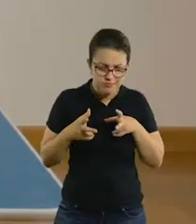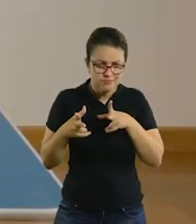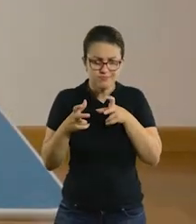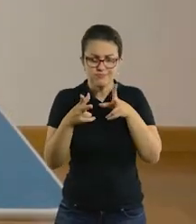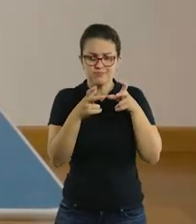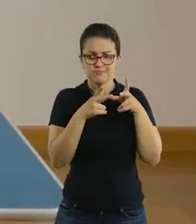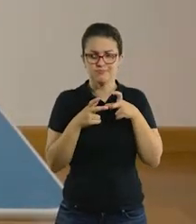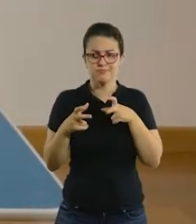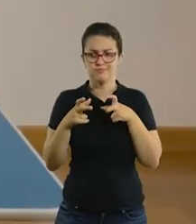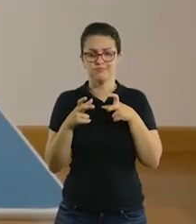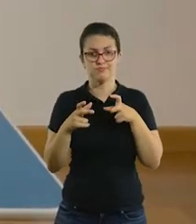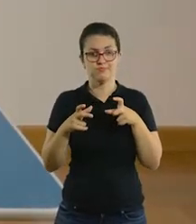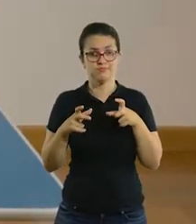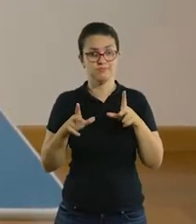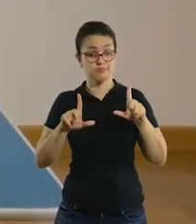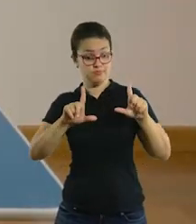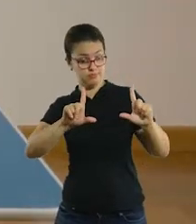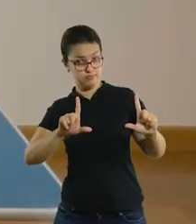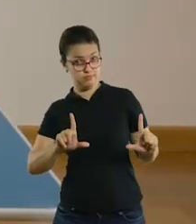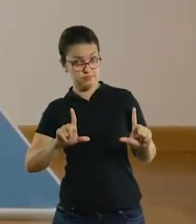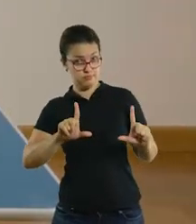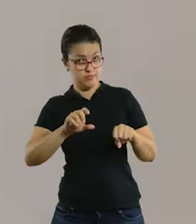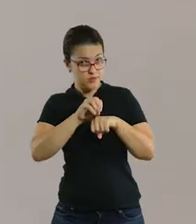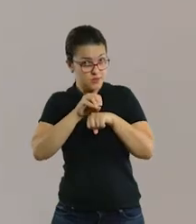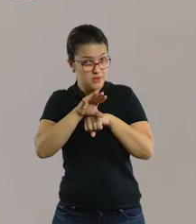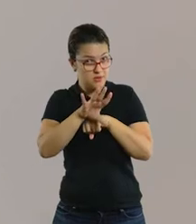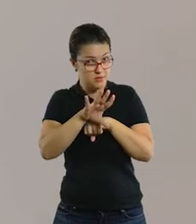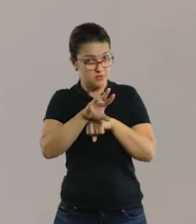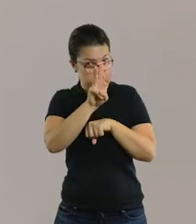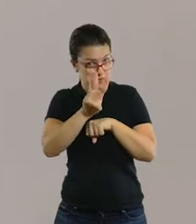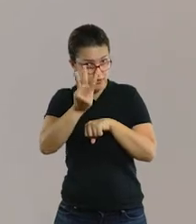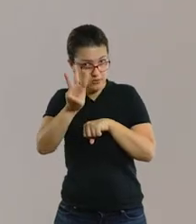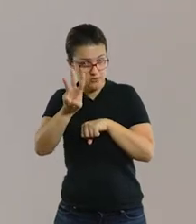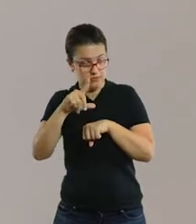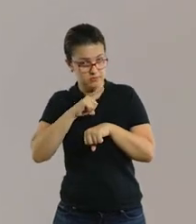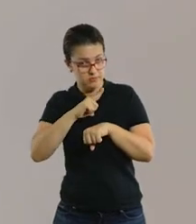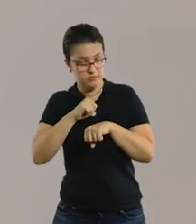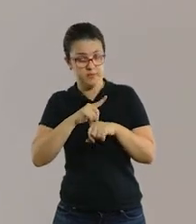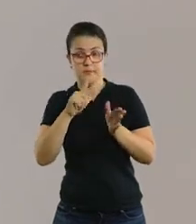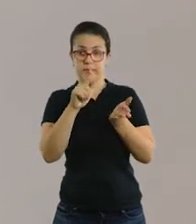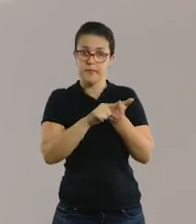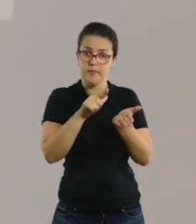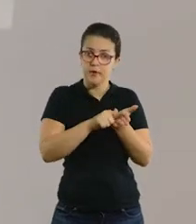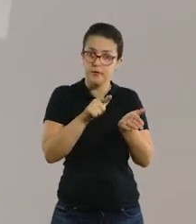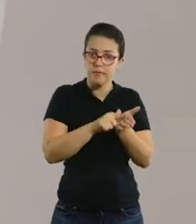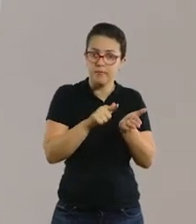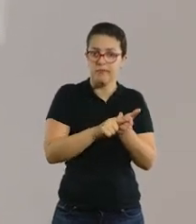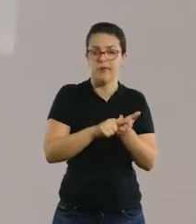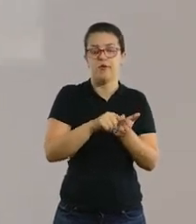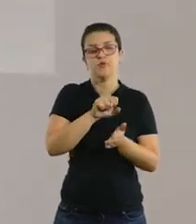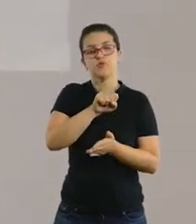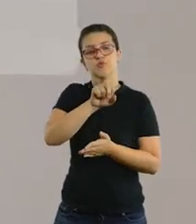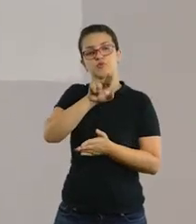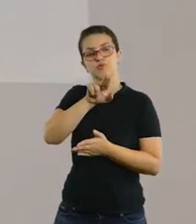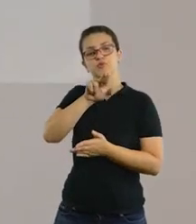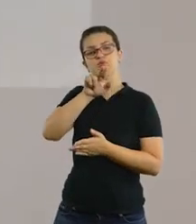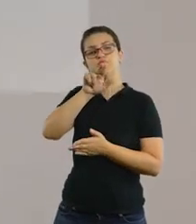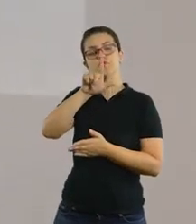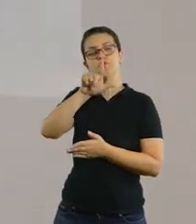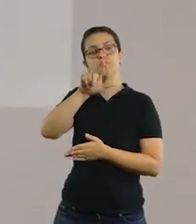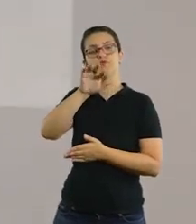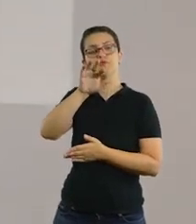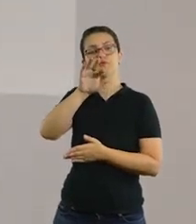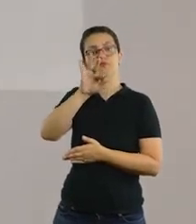assim na sugestão. Aí você pode fazer no papel sulfite, no caderno